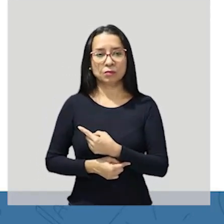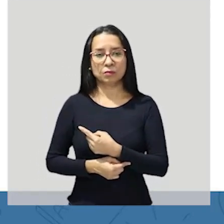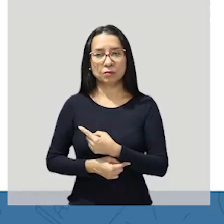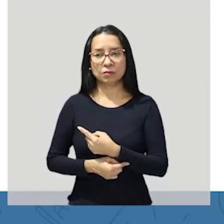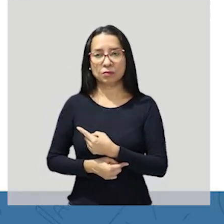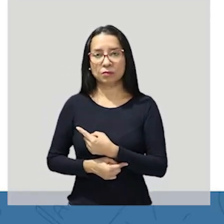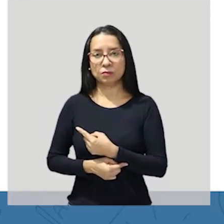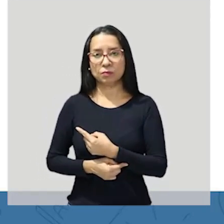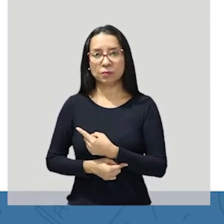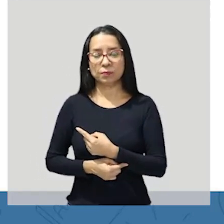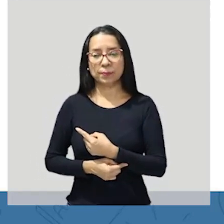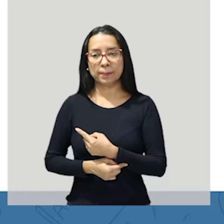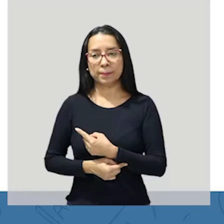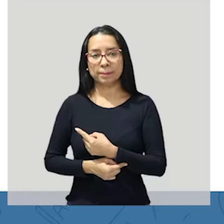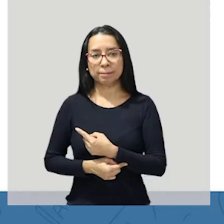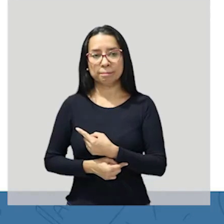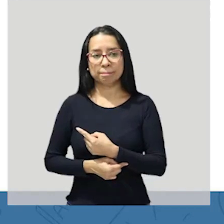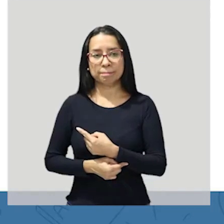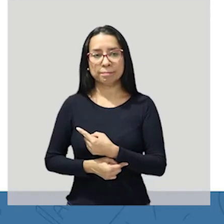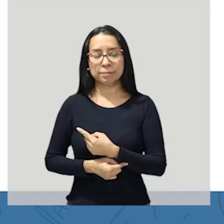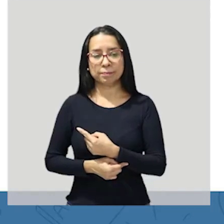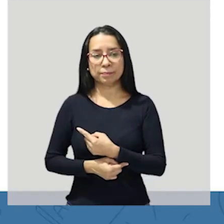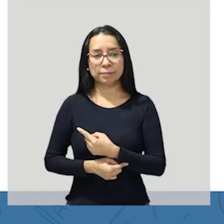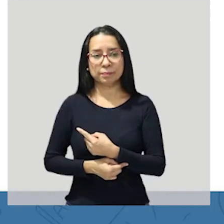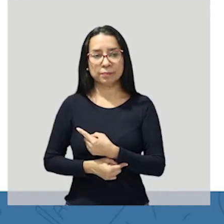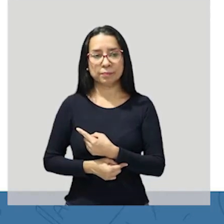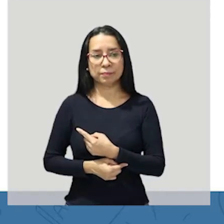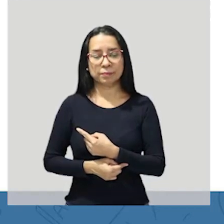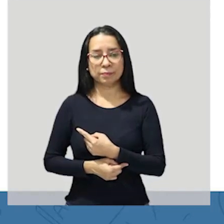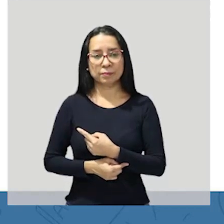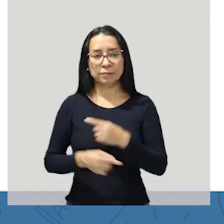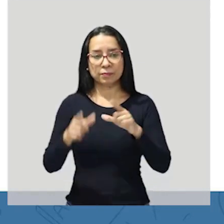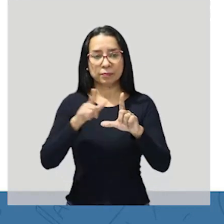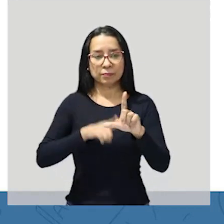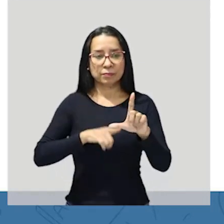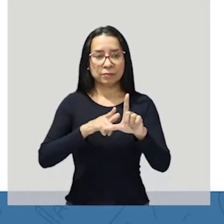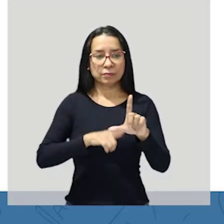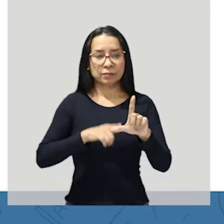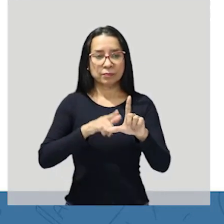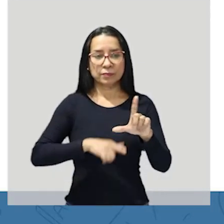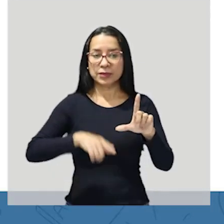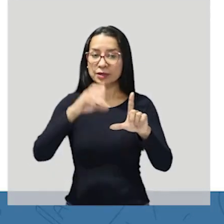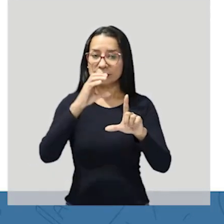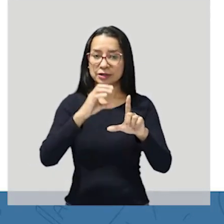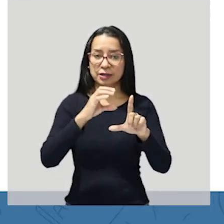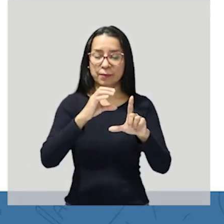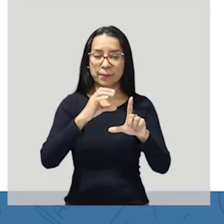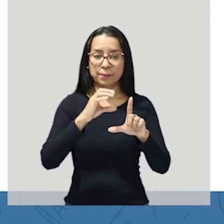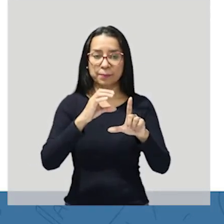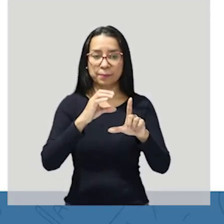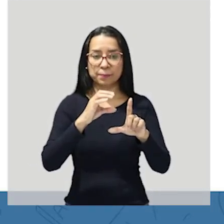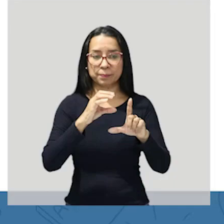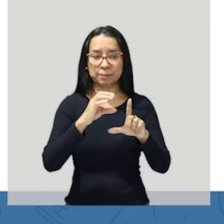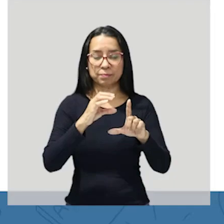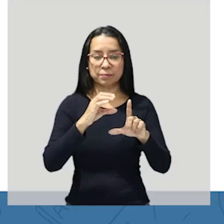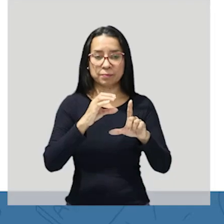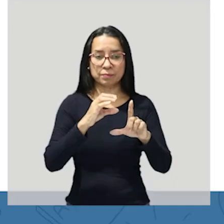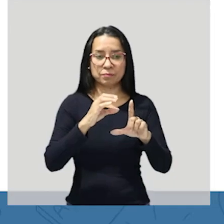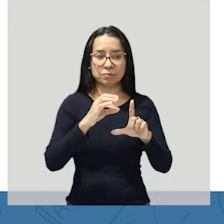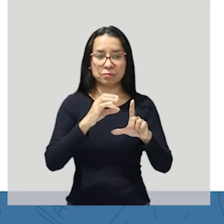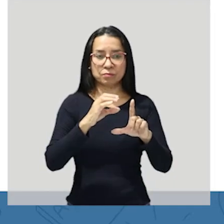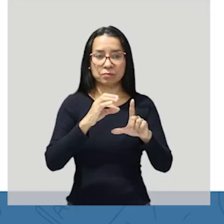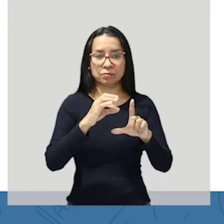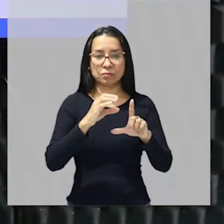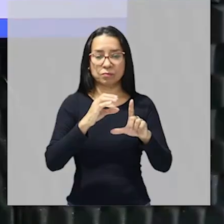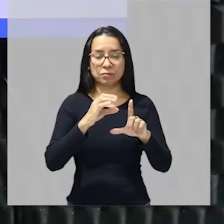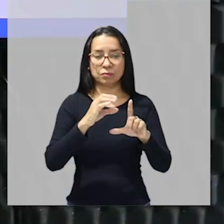bloco soviético, comunista, foram marcadas pelo quê? Foram marcadas por uma subordinação. Há uma subordinação